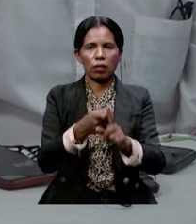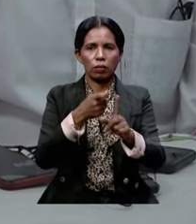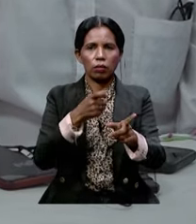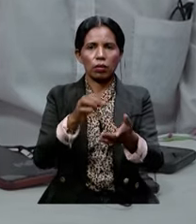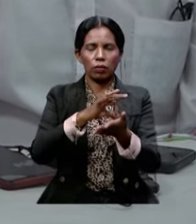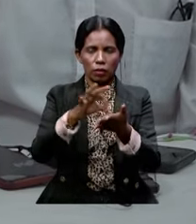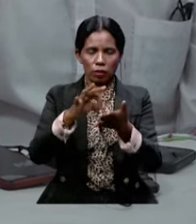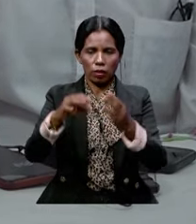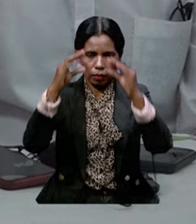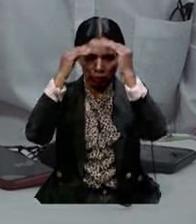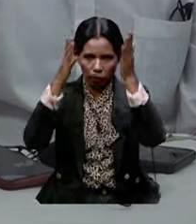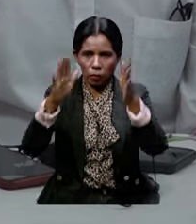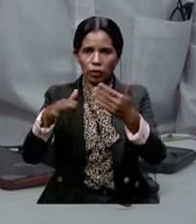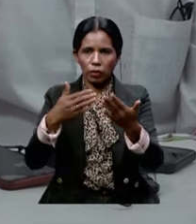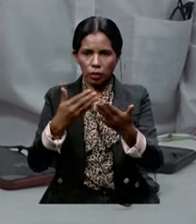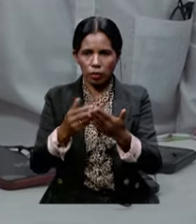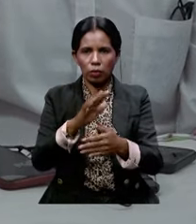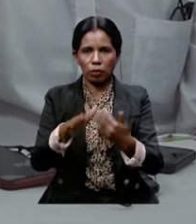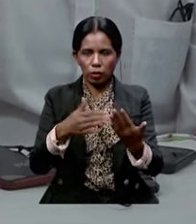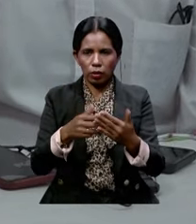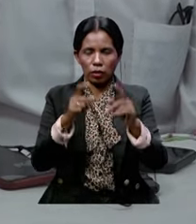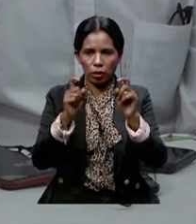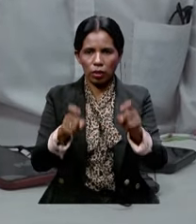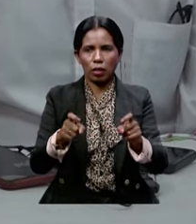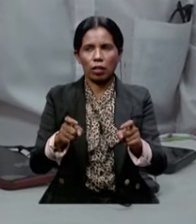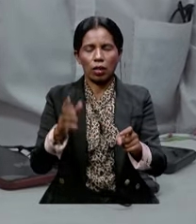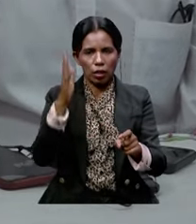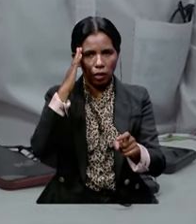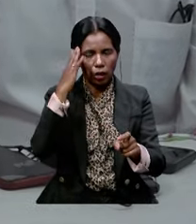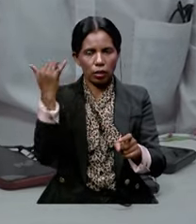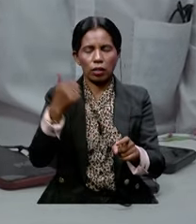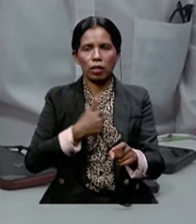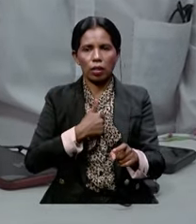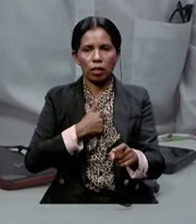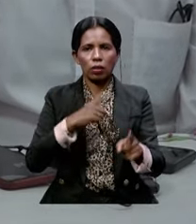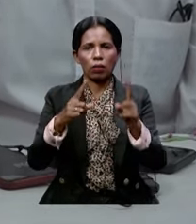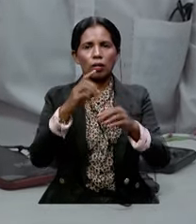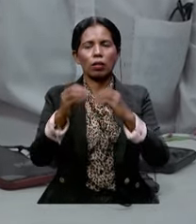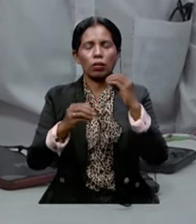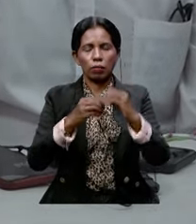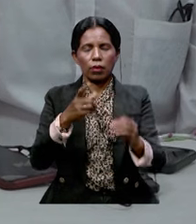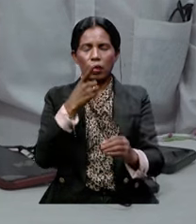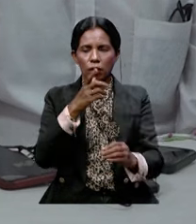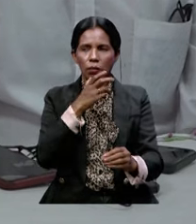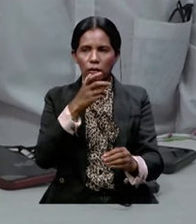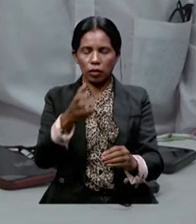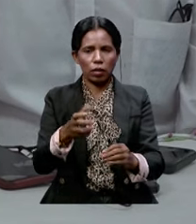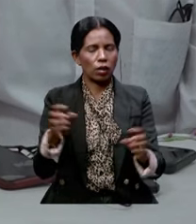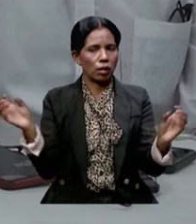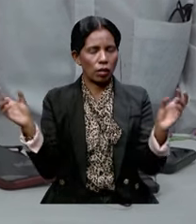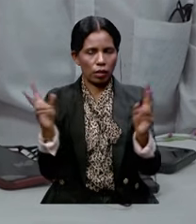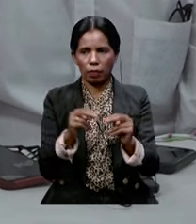dos professores, e professores sira, mas tem que racar a atucolher ali em português. Sei lá, é? Nunca mais,